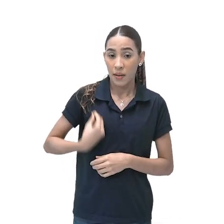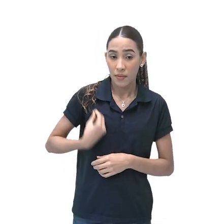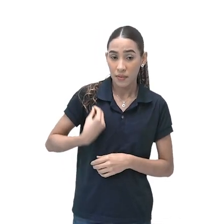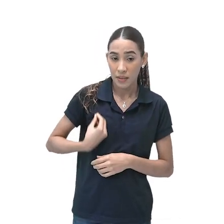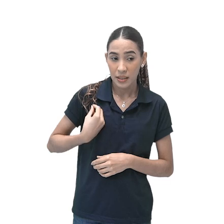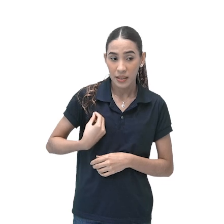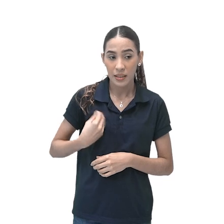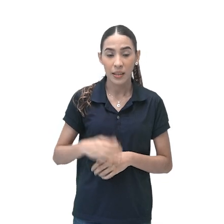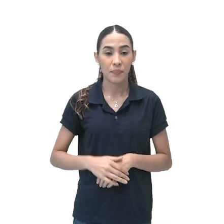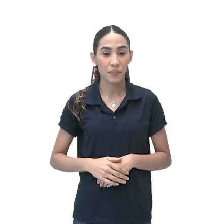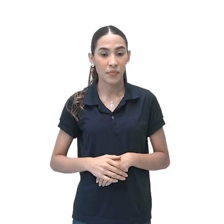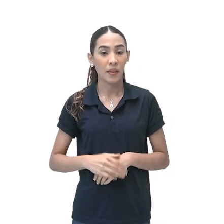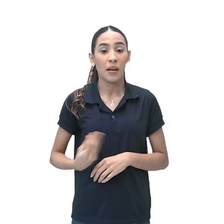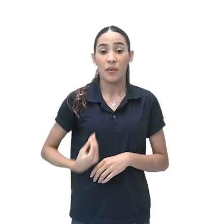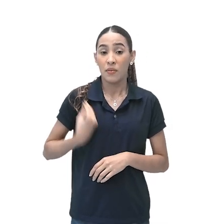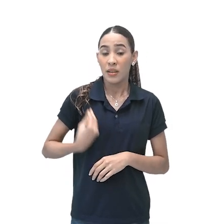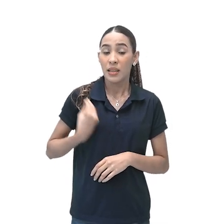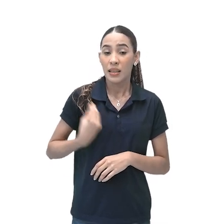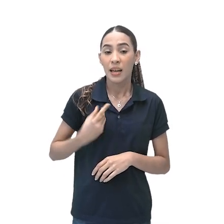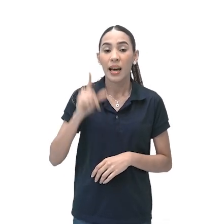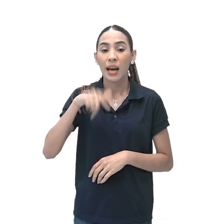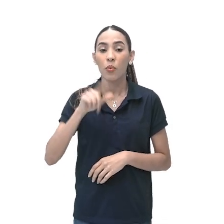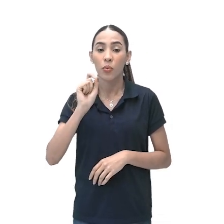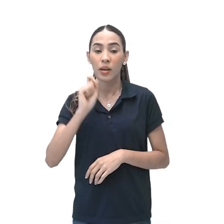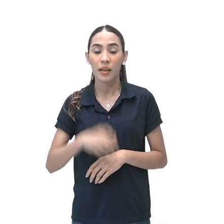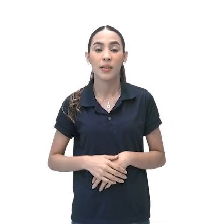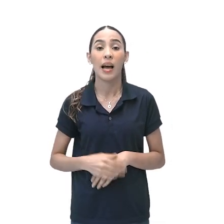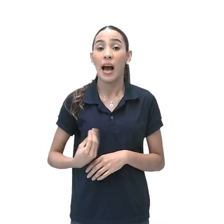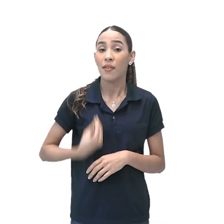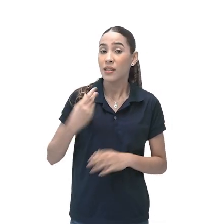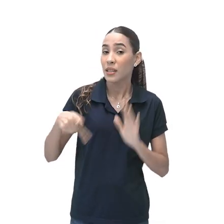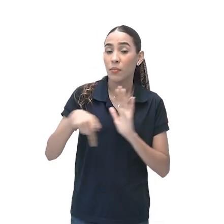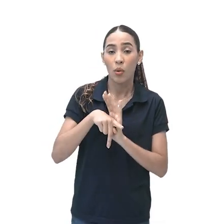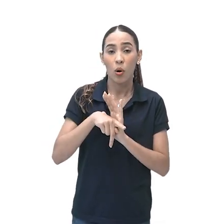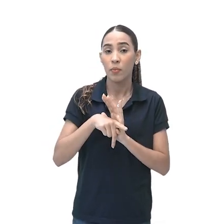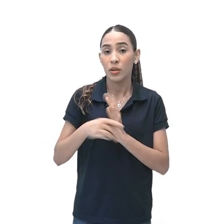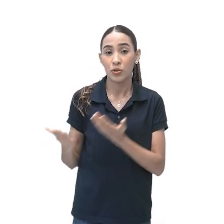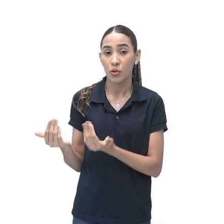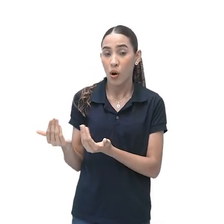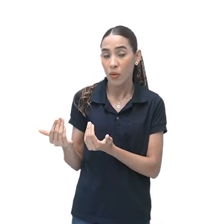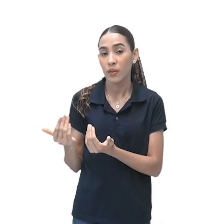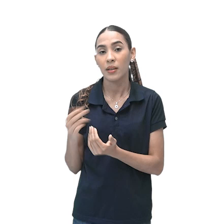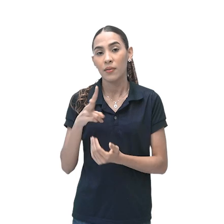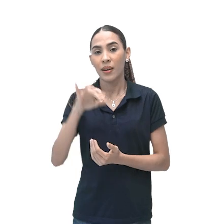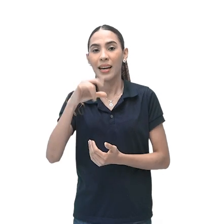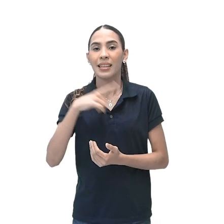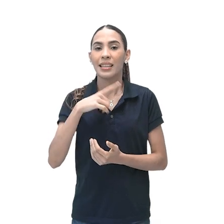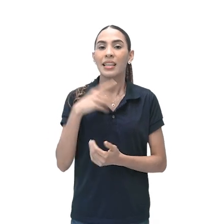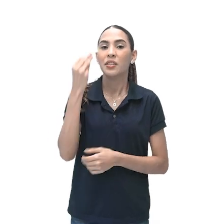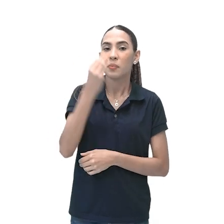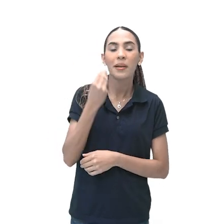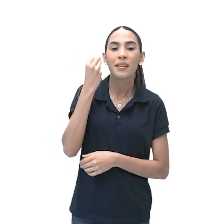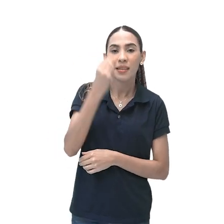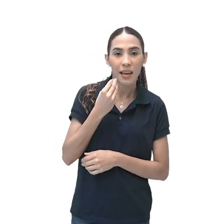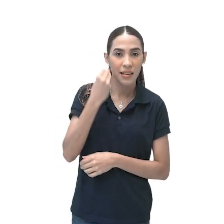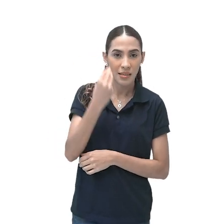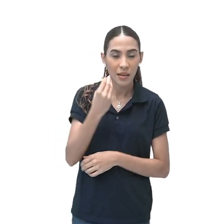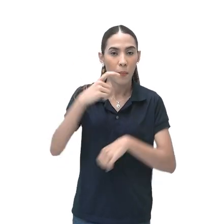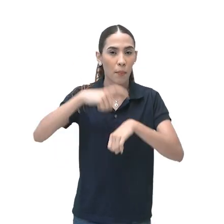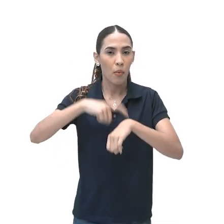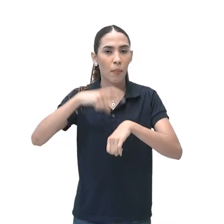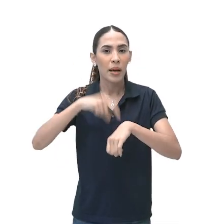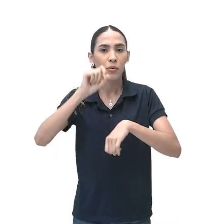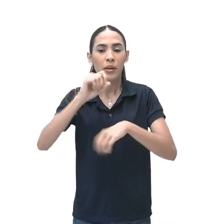vida nova é a vida que ele tem, é tudo que ele vai ter a partir desse momento